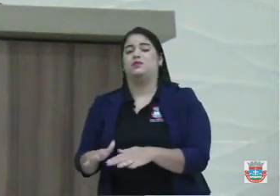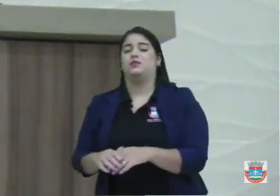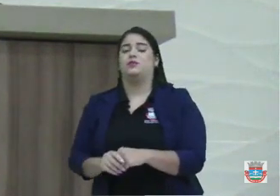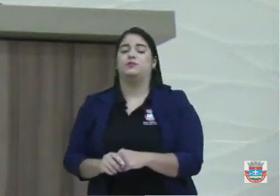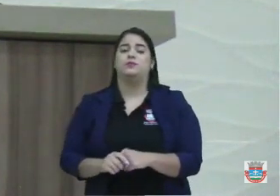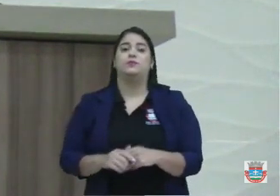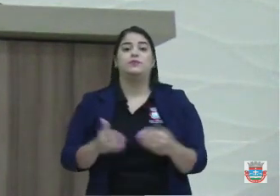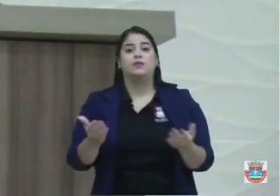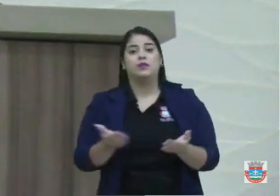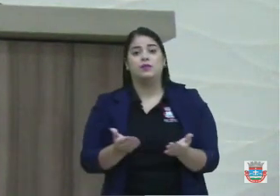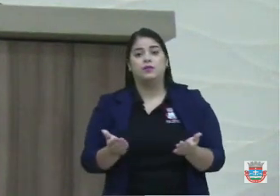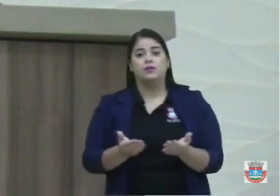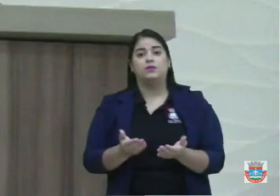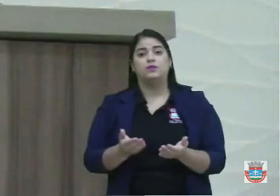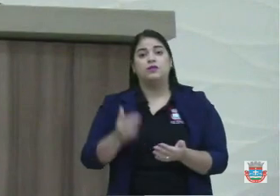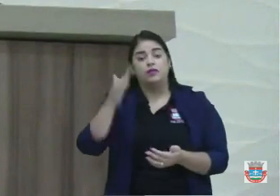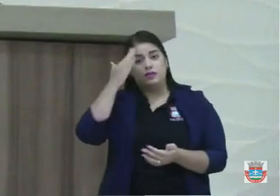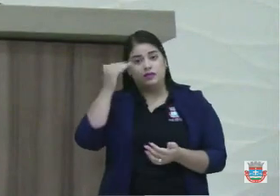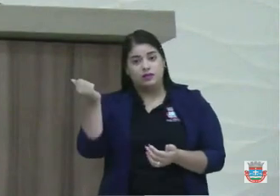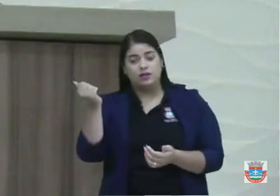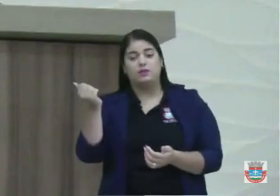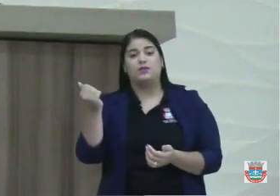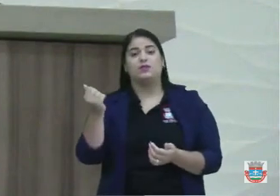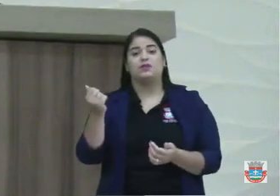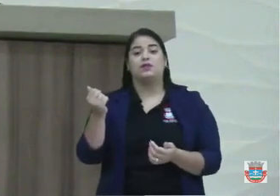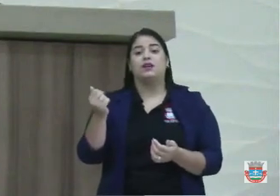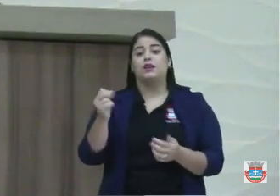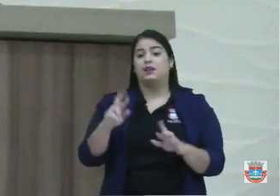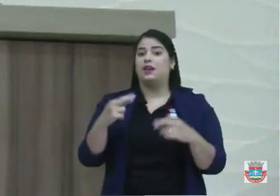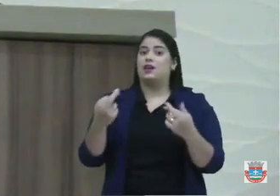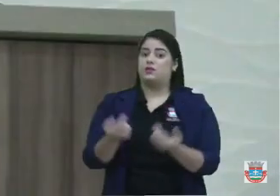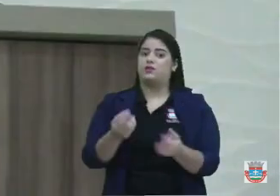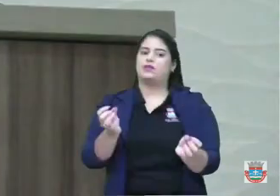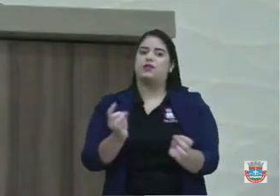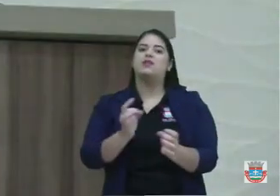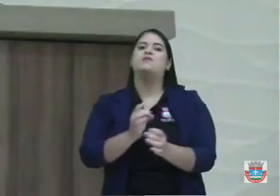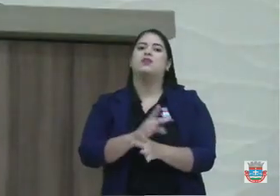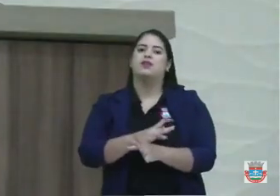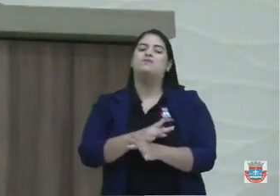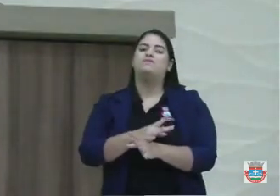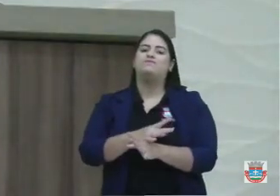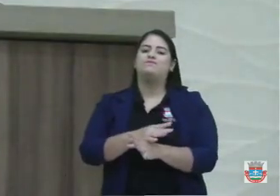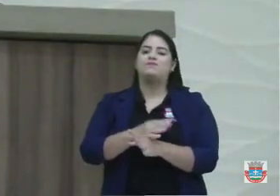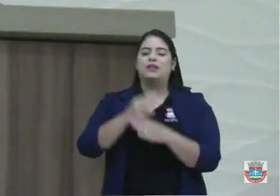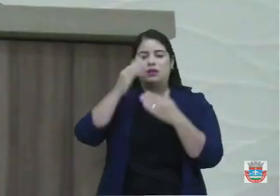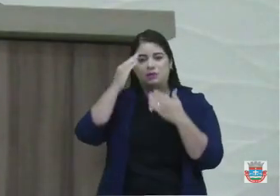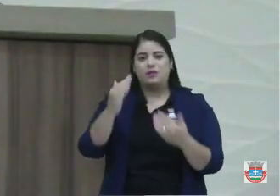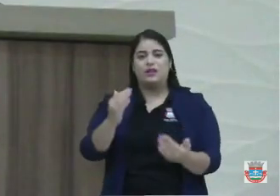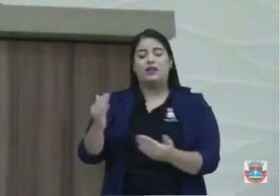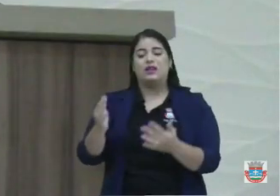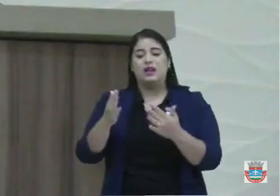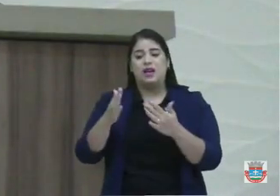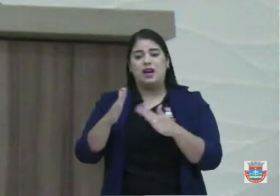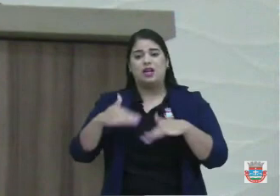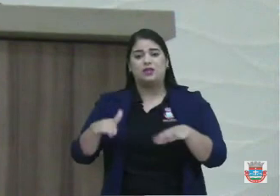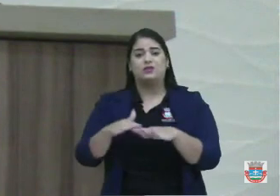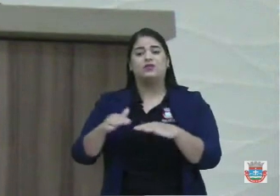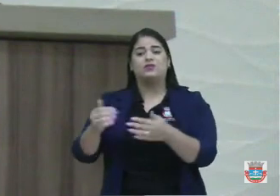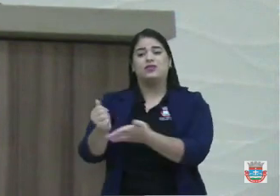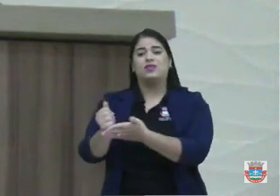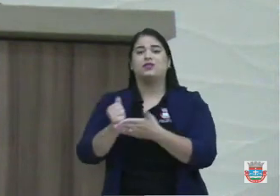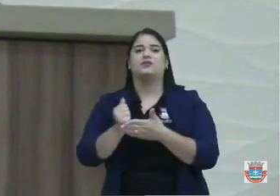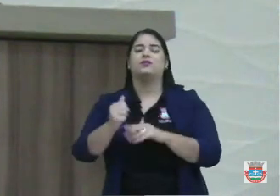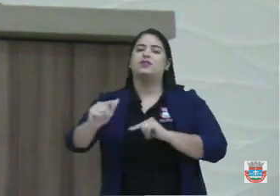né, a gente sabe que é a última reunião do primeiro semestre. E fazer os agradecimentos a todos que nos ajudam a trabalhar pela